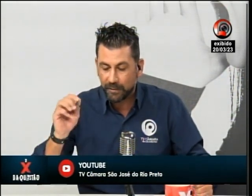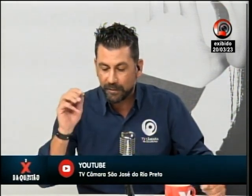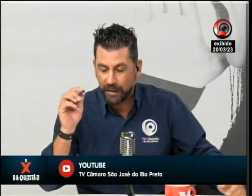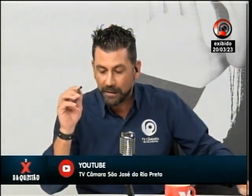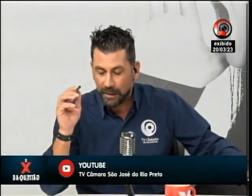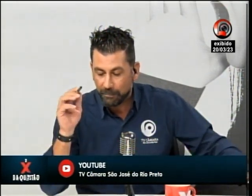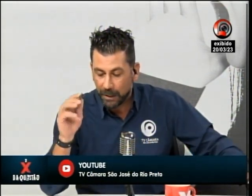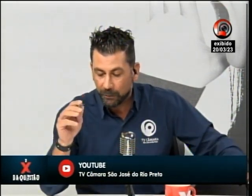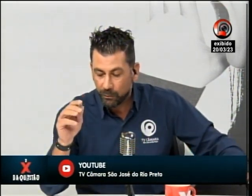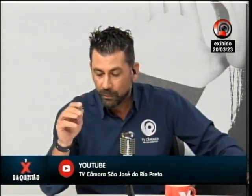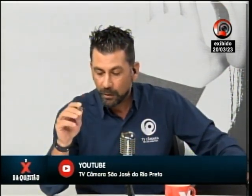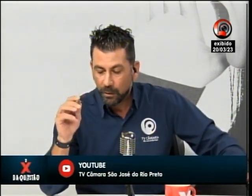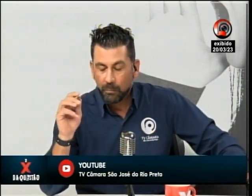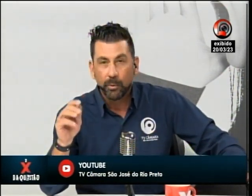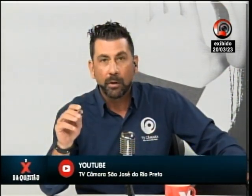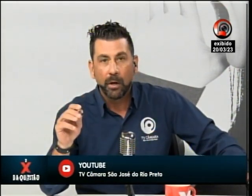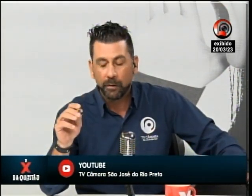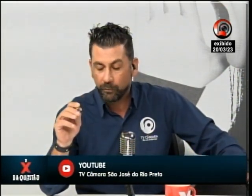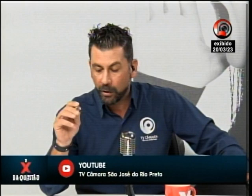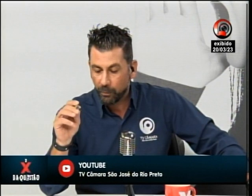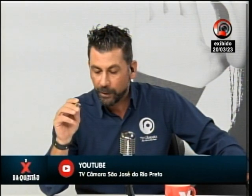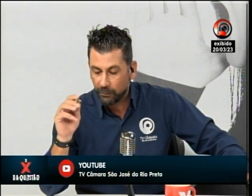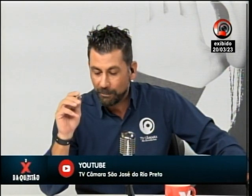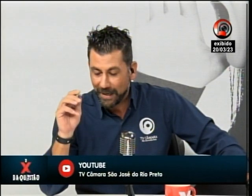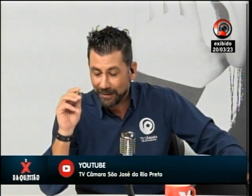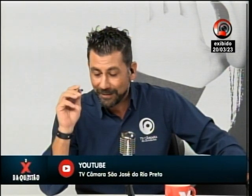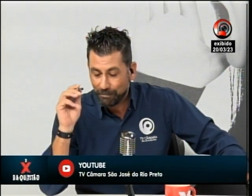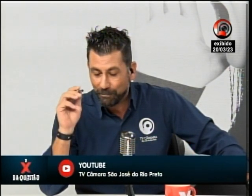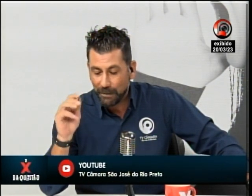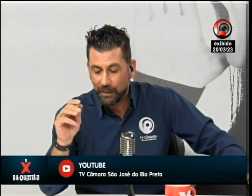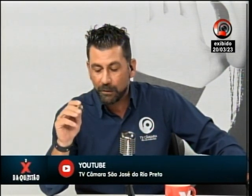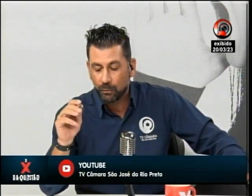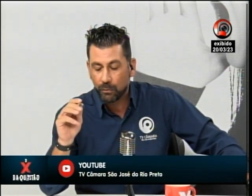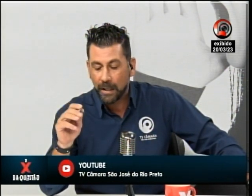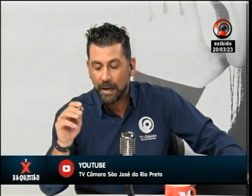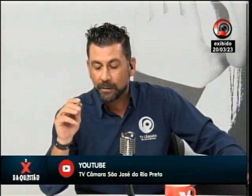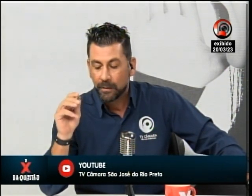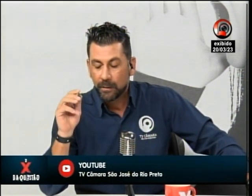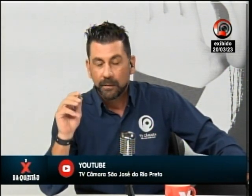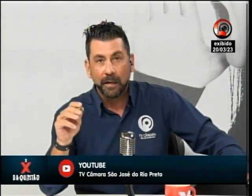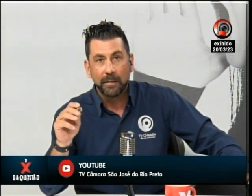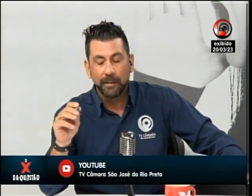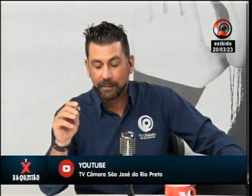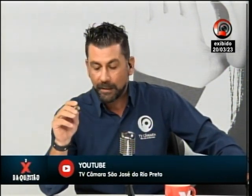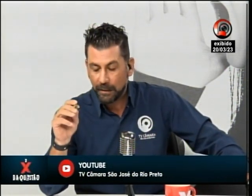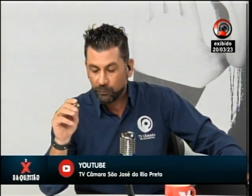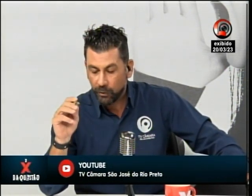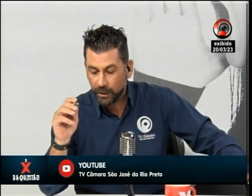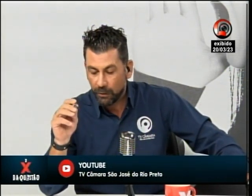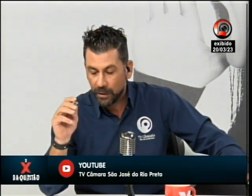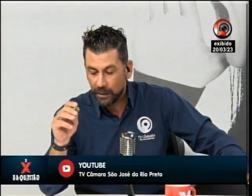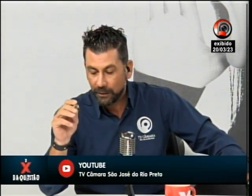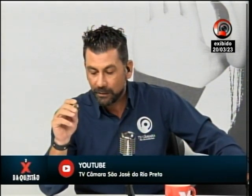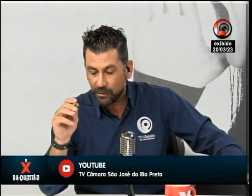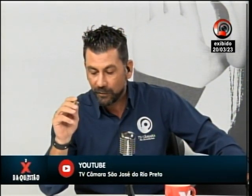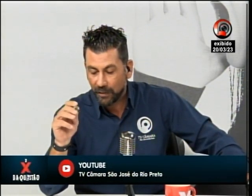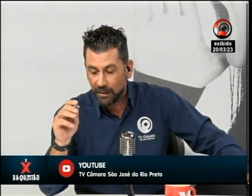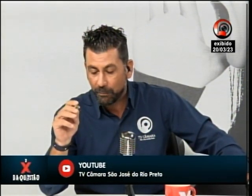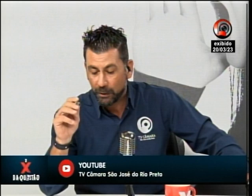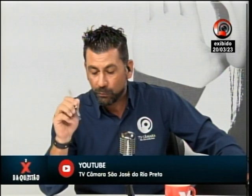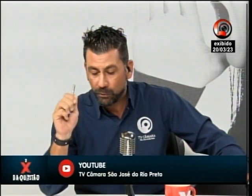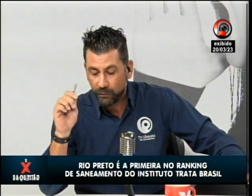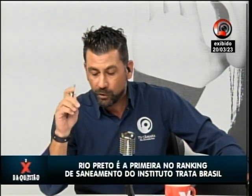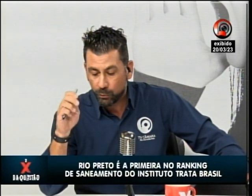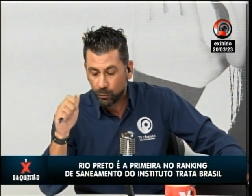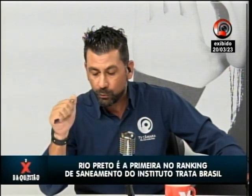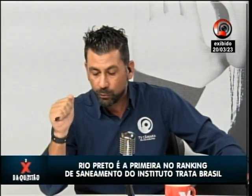sobre saneamento, porque, olha só, Rio Preto aparece em primeiro lugar naquele tradicional ranking de